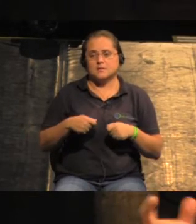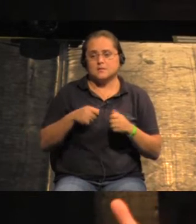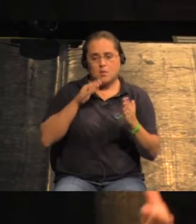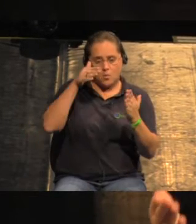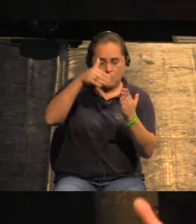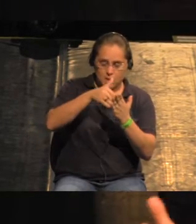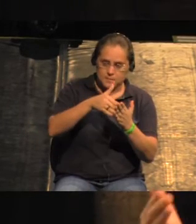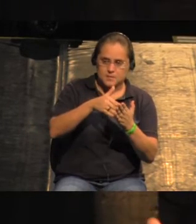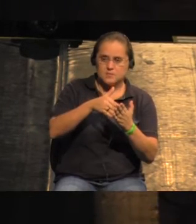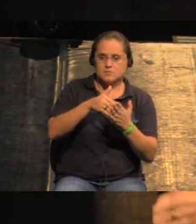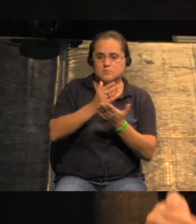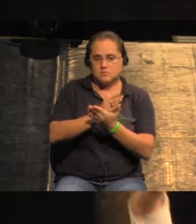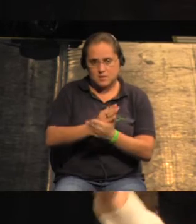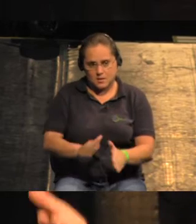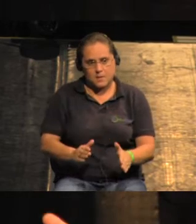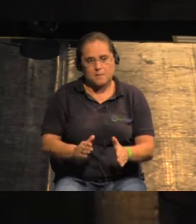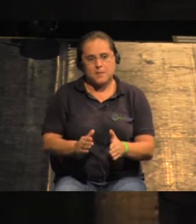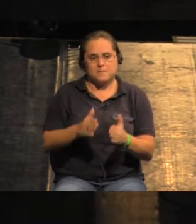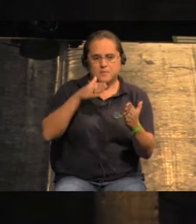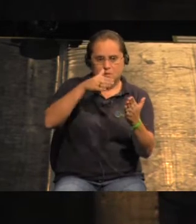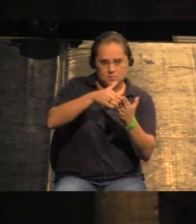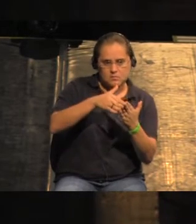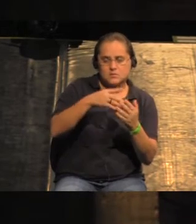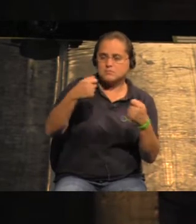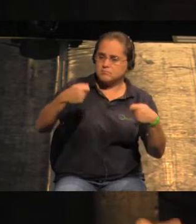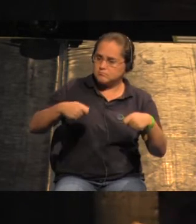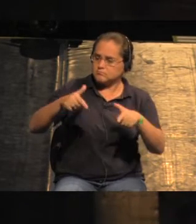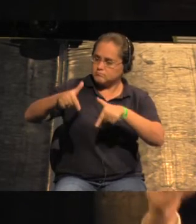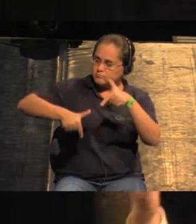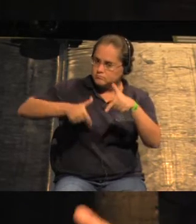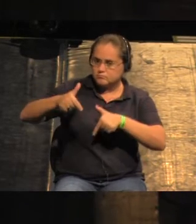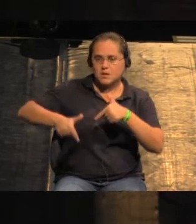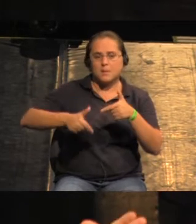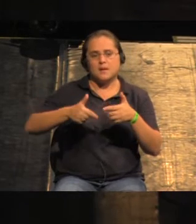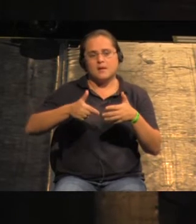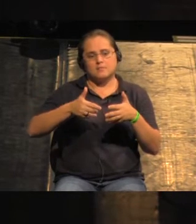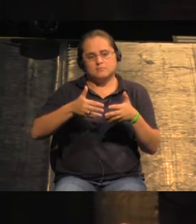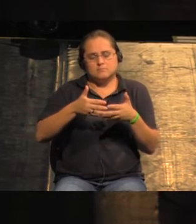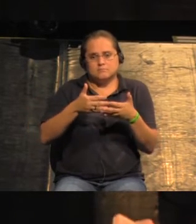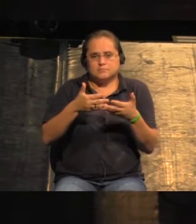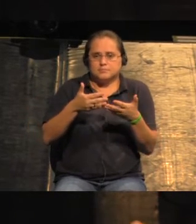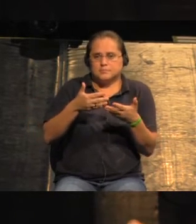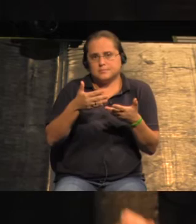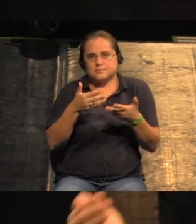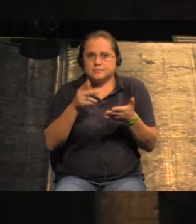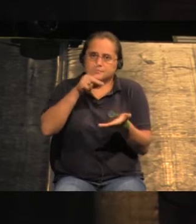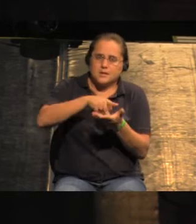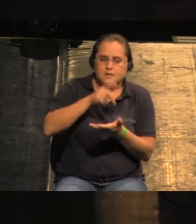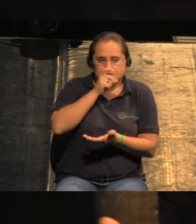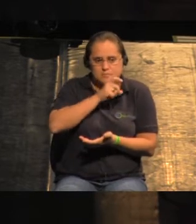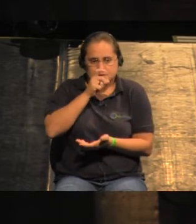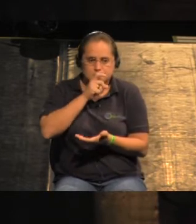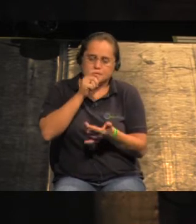Então, tem que para superar esses eventuais limites à mixidade, você tem que trabalhar para